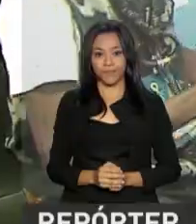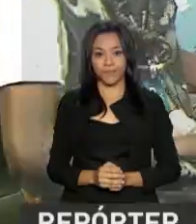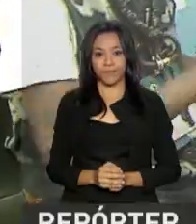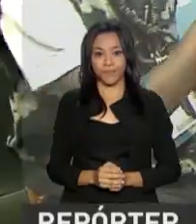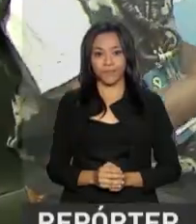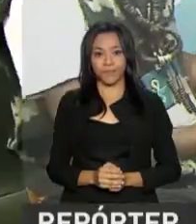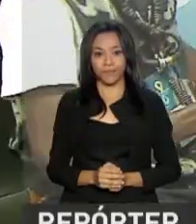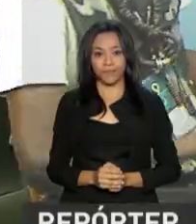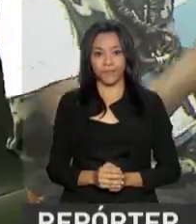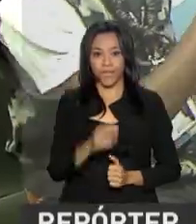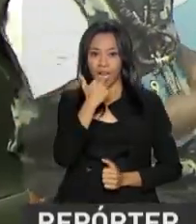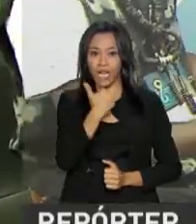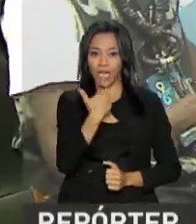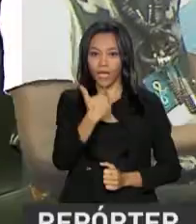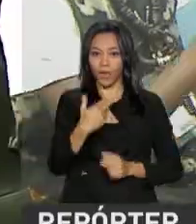2021.